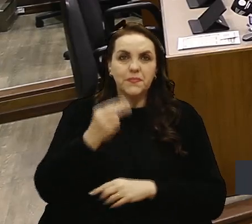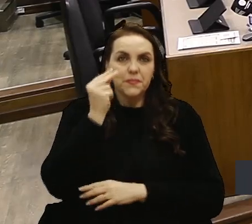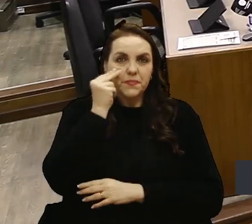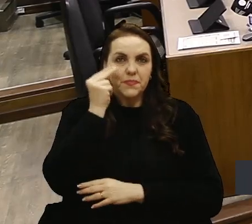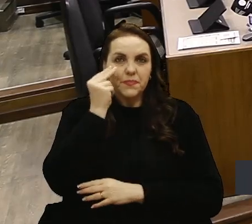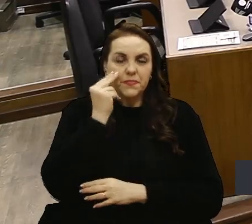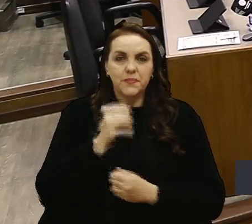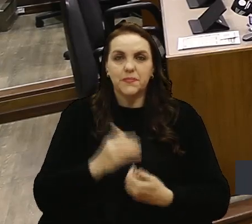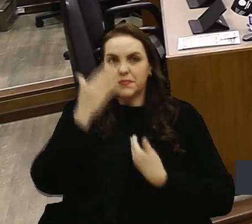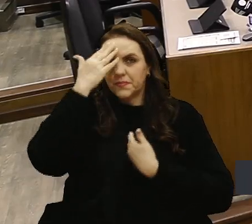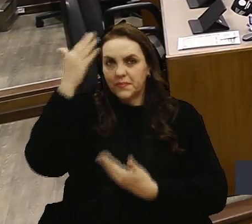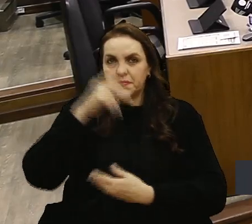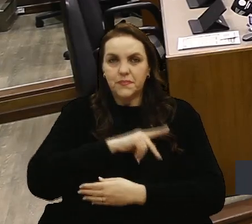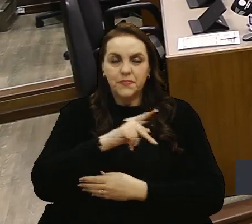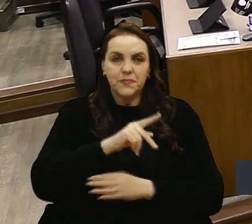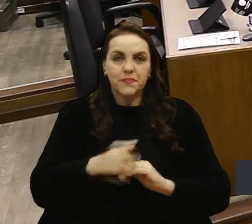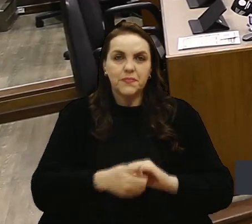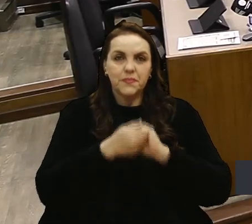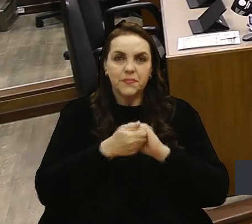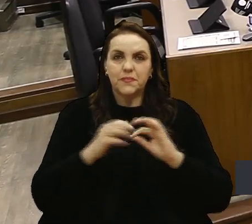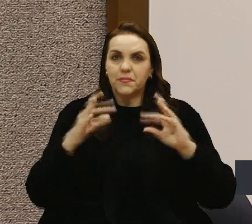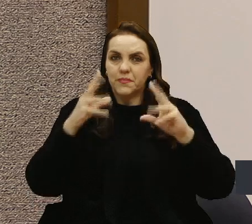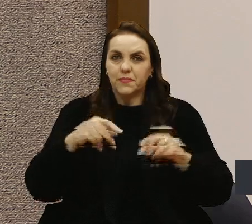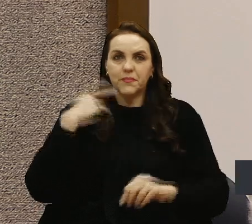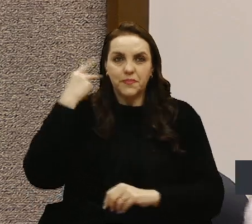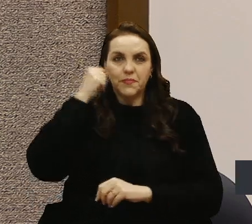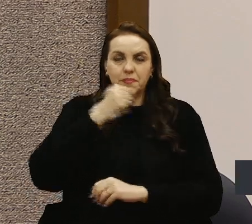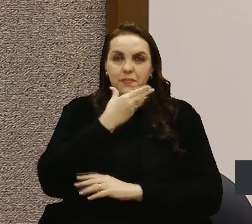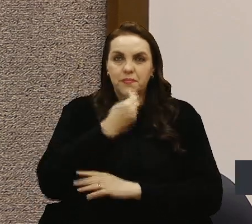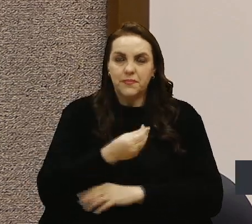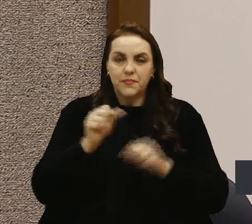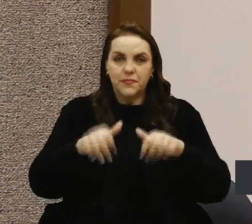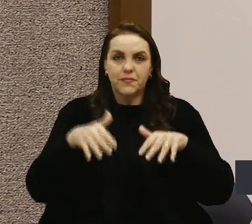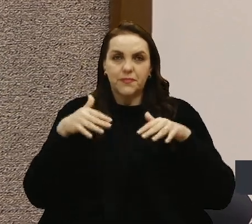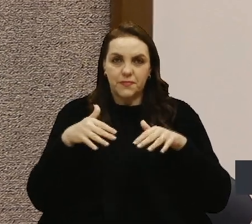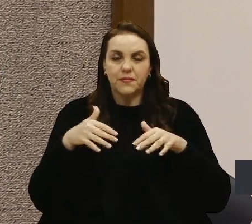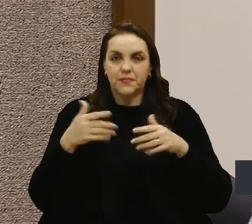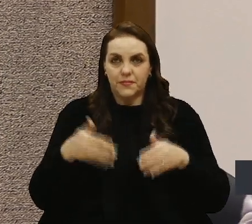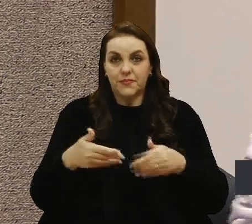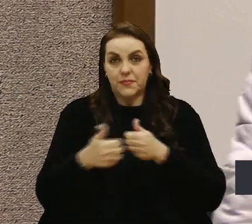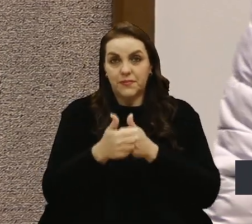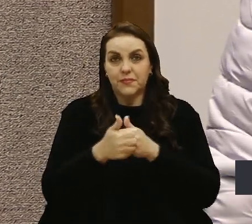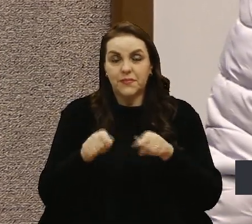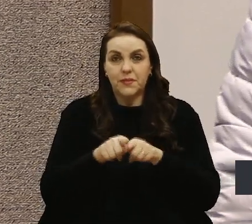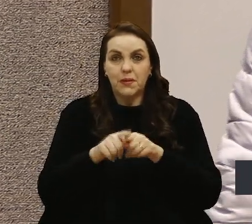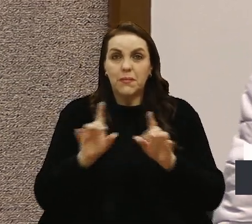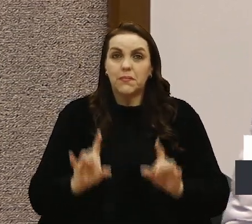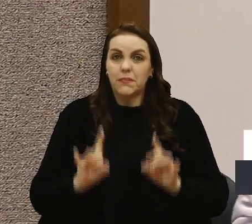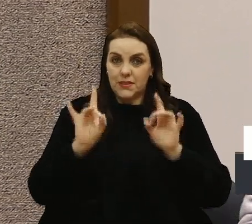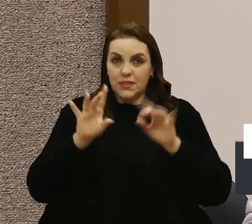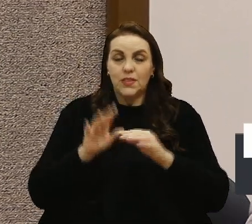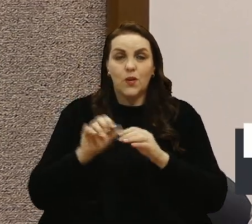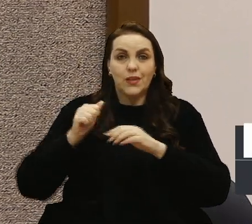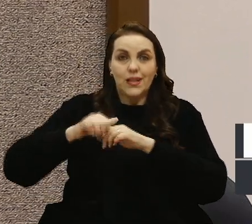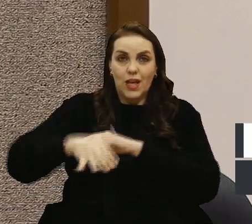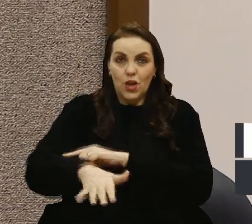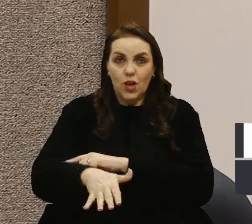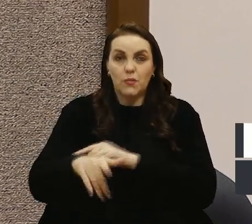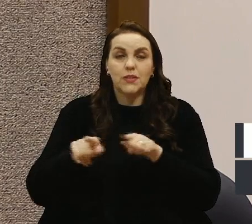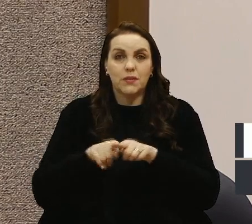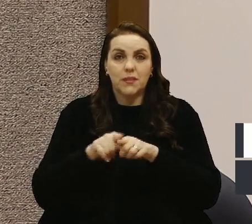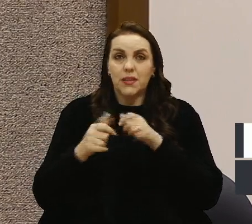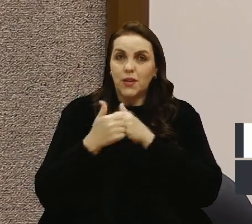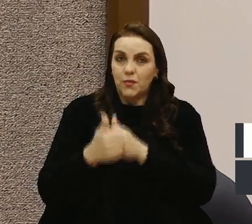presidente. Meus cumprimentos ao senhor, aos demais vereadores, quem nos acompanha do plenário, em especial pessoal de Galópolis e também quem nos acompanha de casa pelas